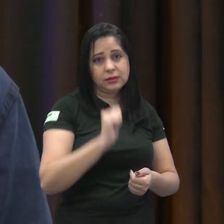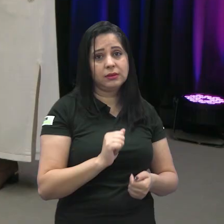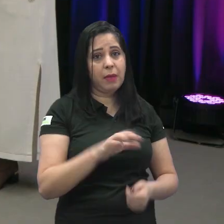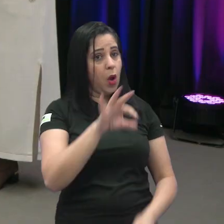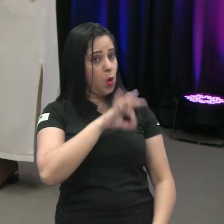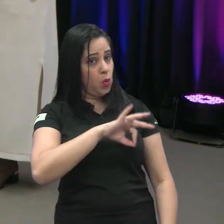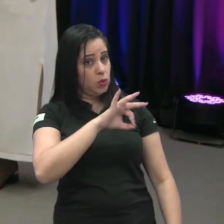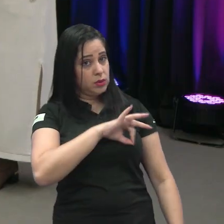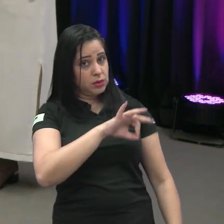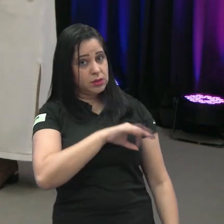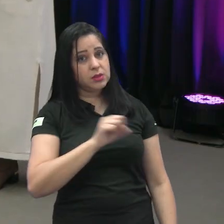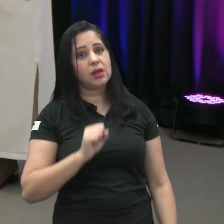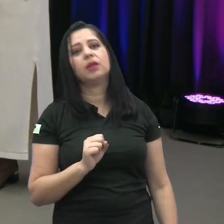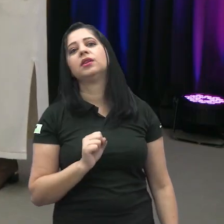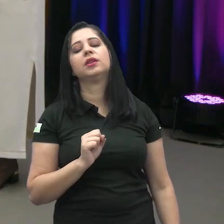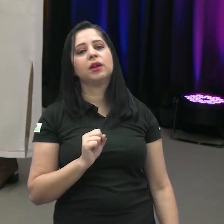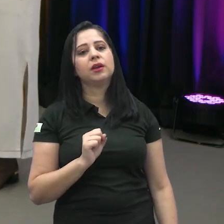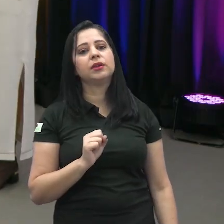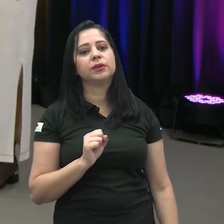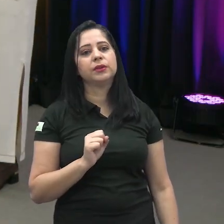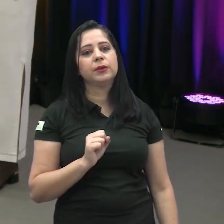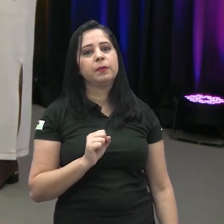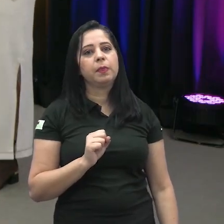principal ganha-pão, que me permite também